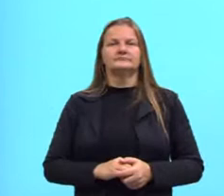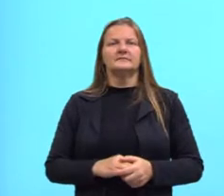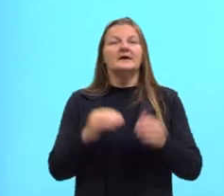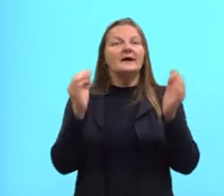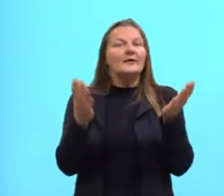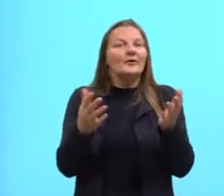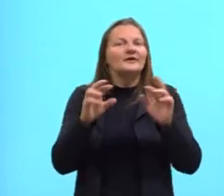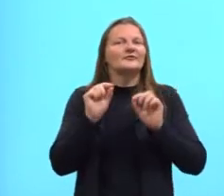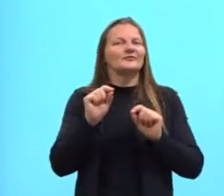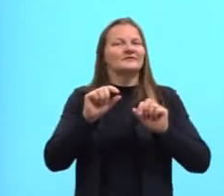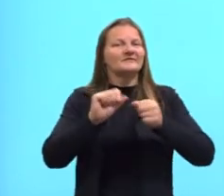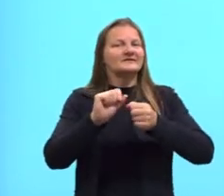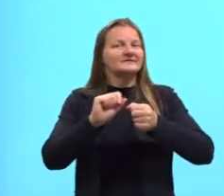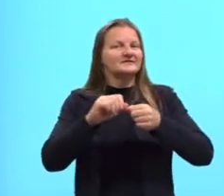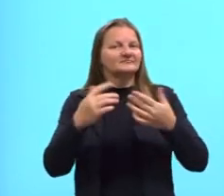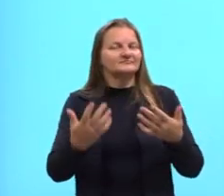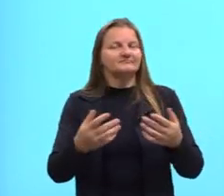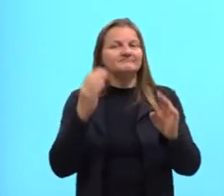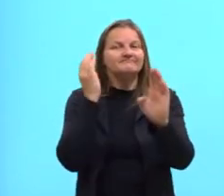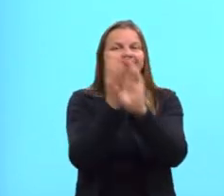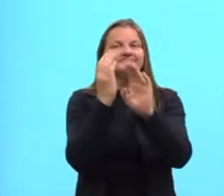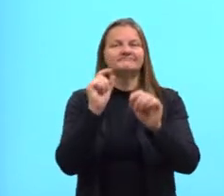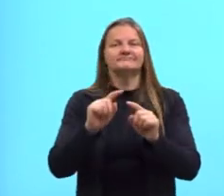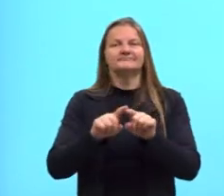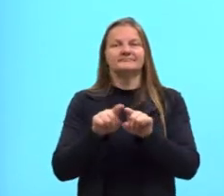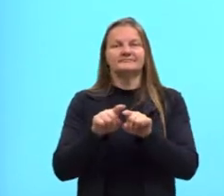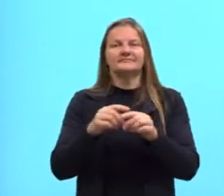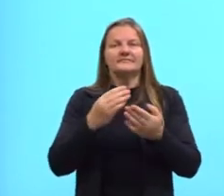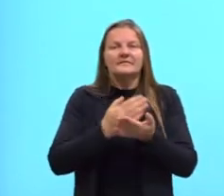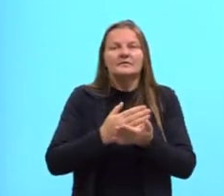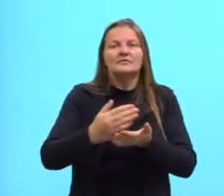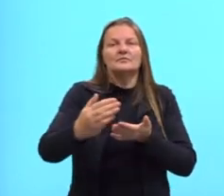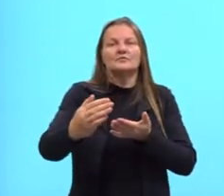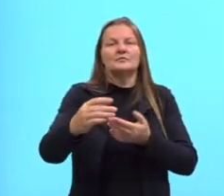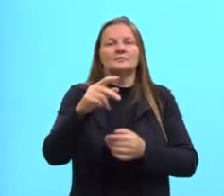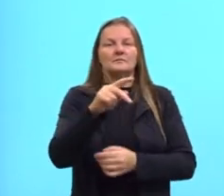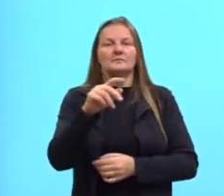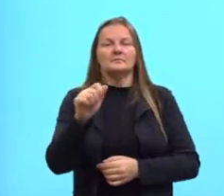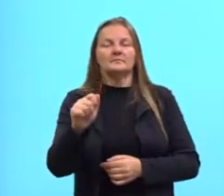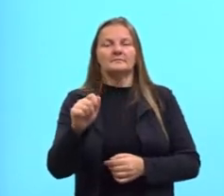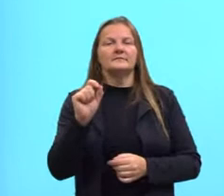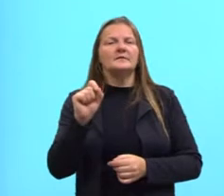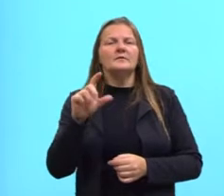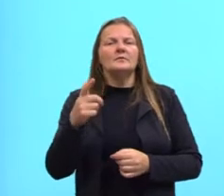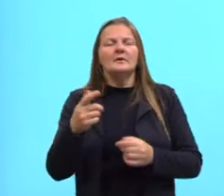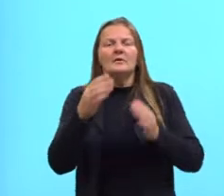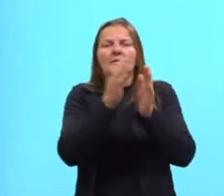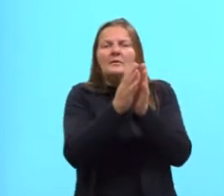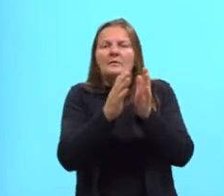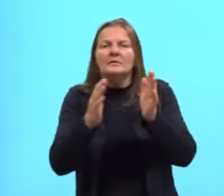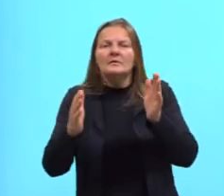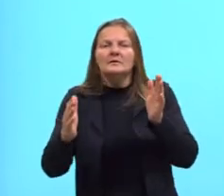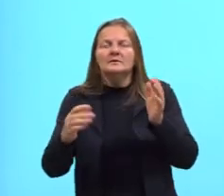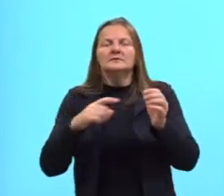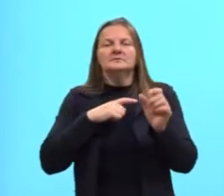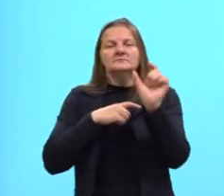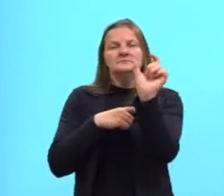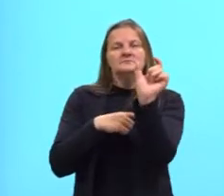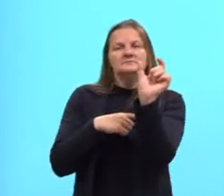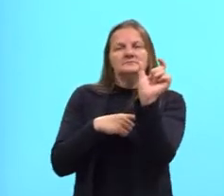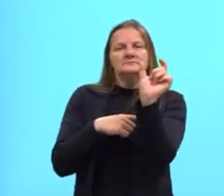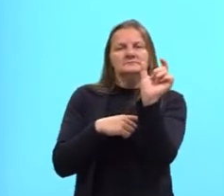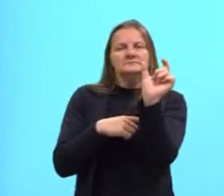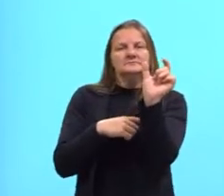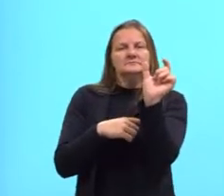agora o que que nós precisamos descobrir a partir da nossa pa Qual é a posição do termo